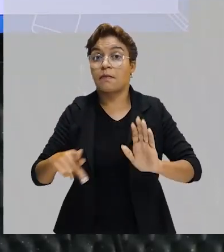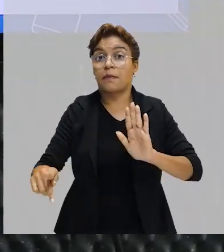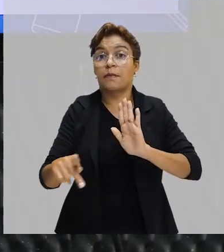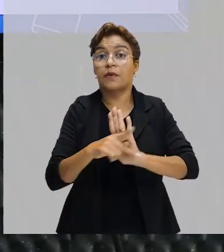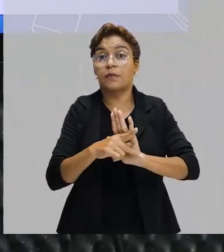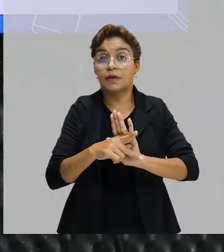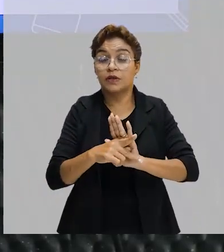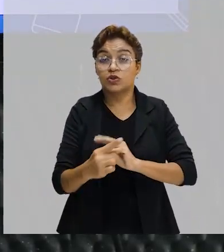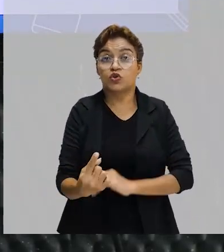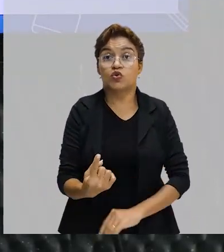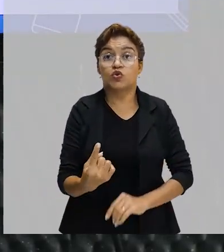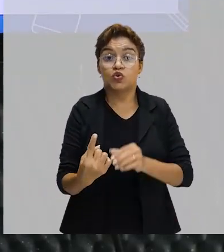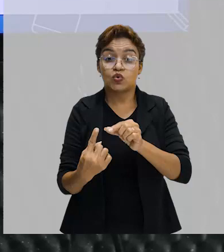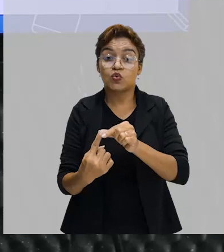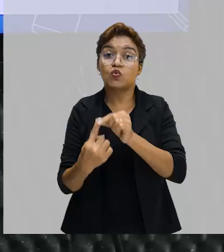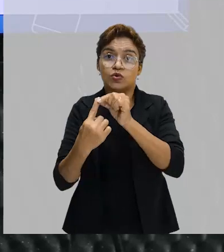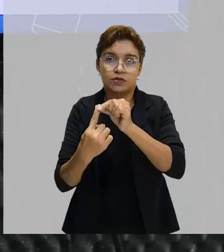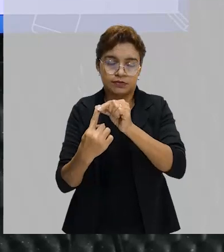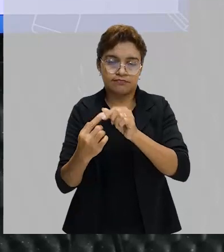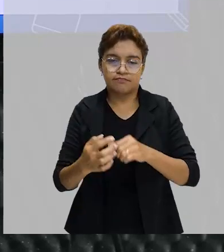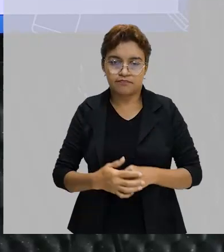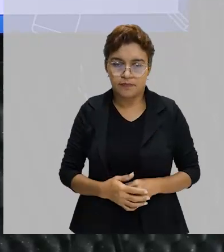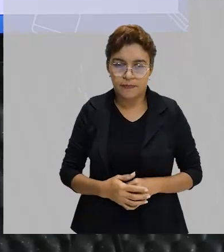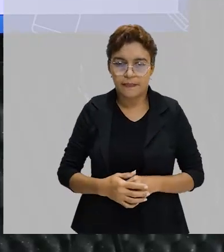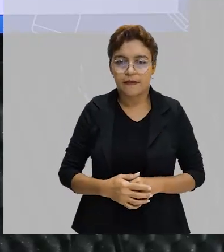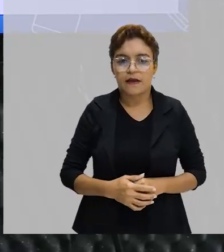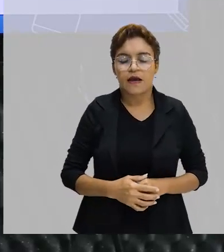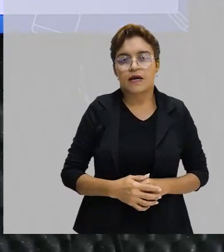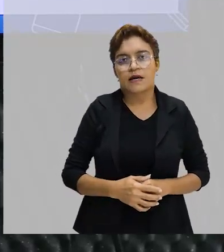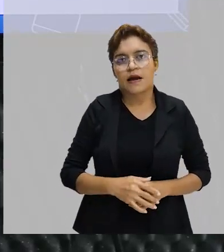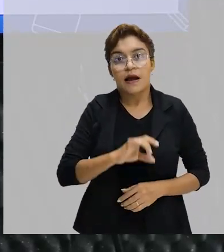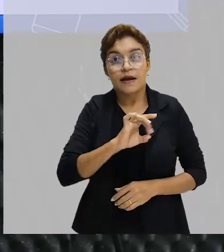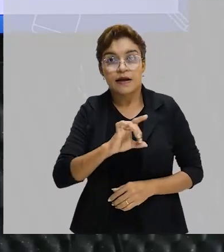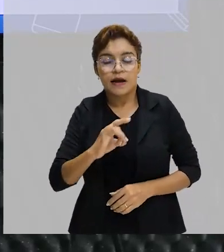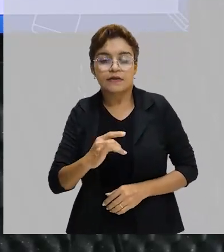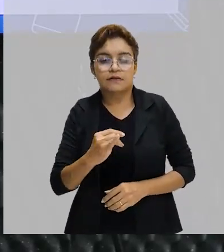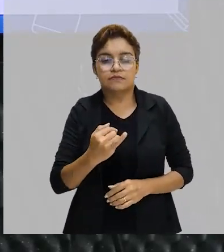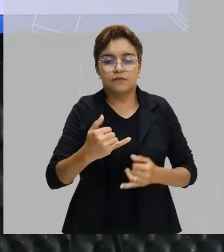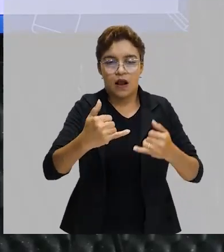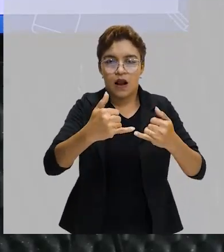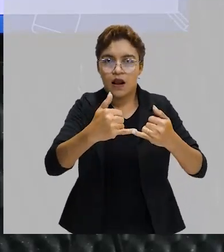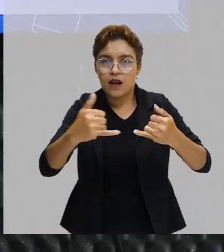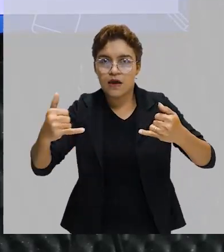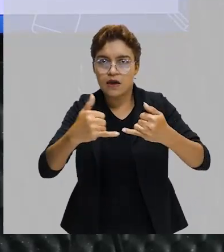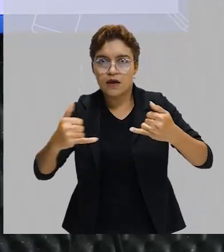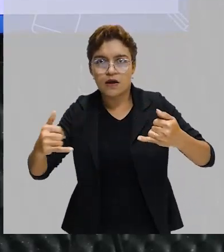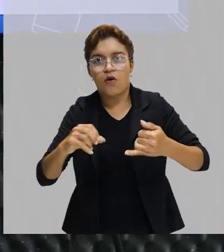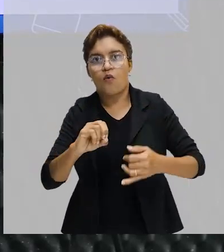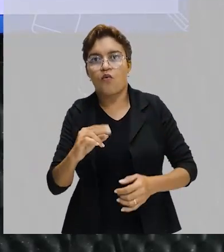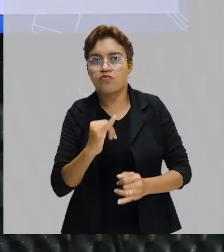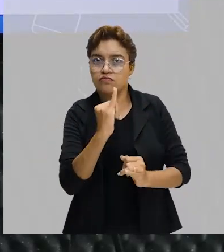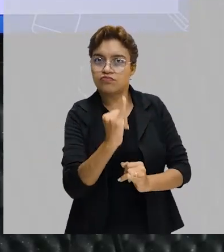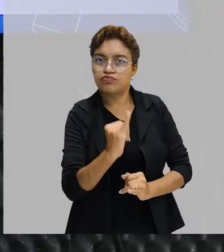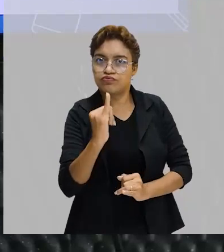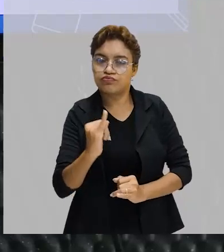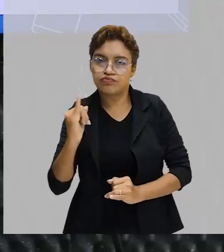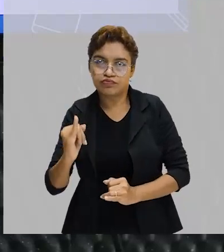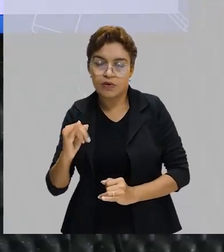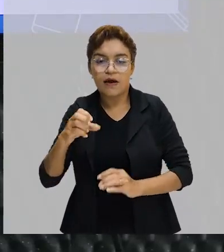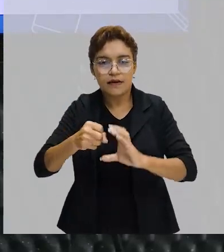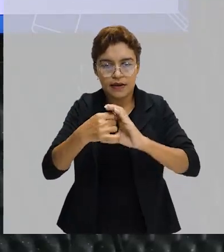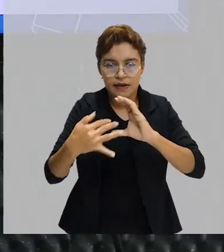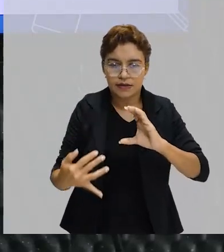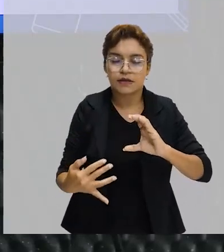específica. Cada uma das linhas ou raias, né, de um espectro vai ser caracterizado por um comprimento